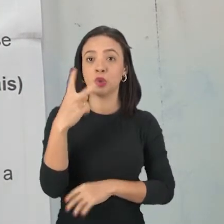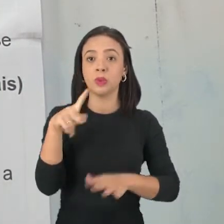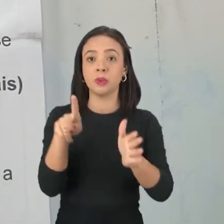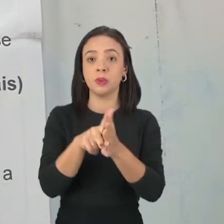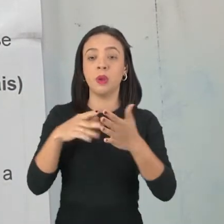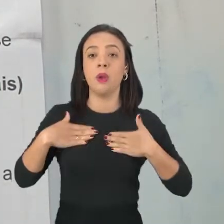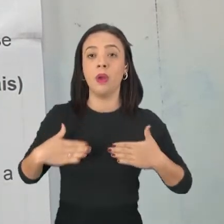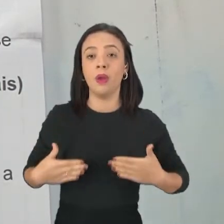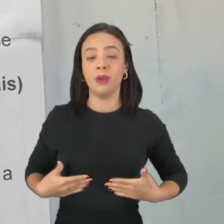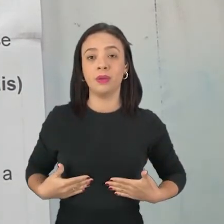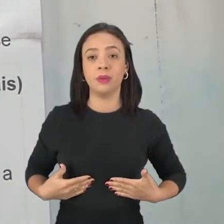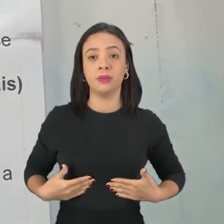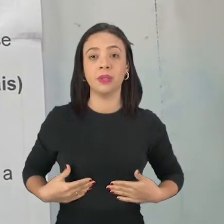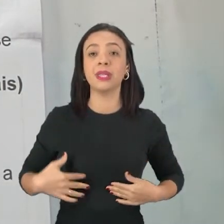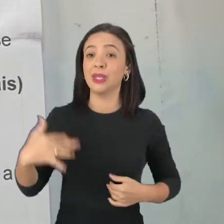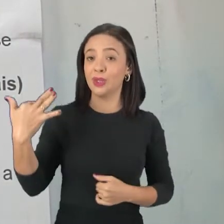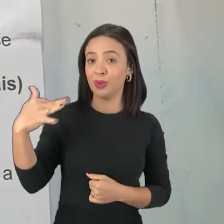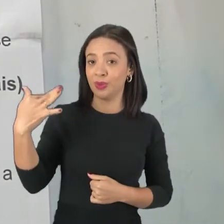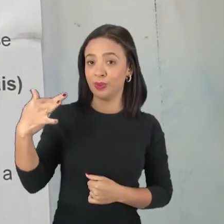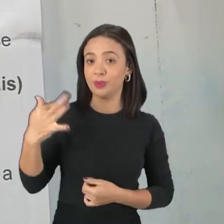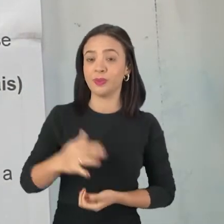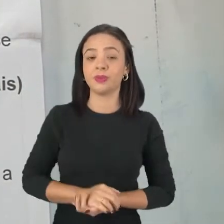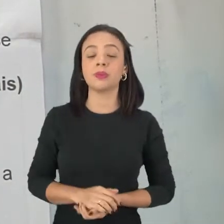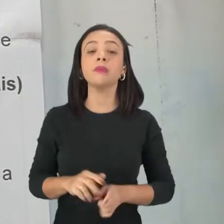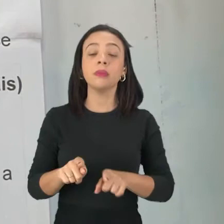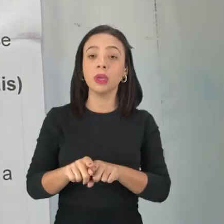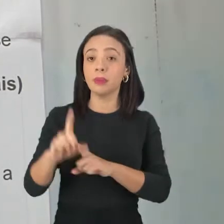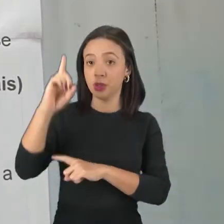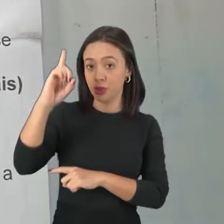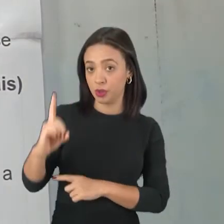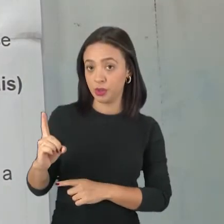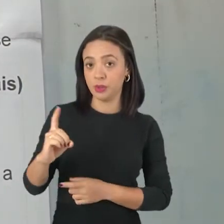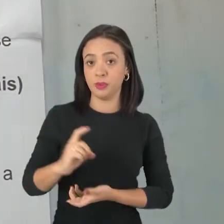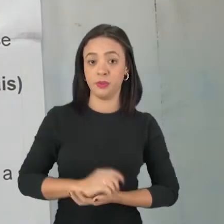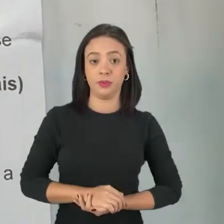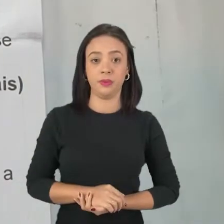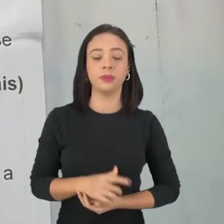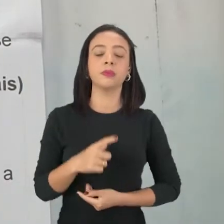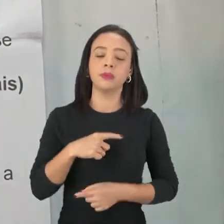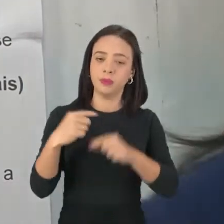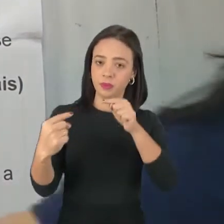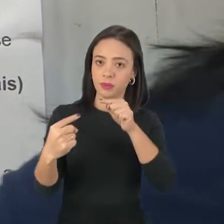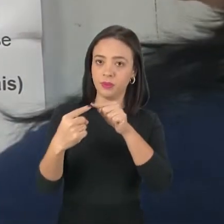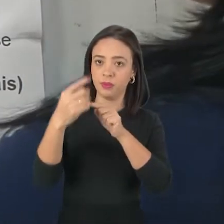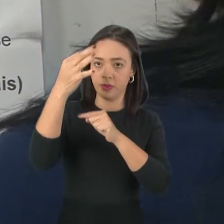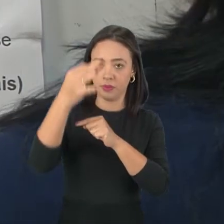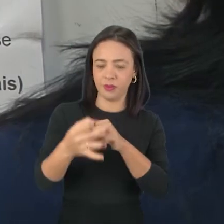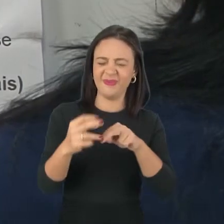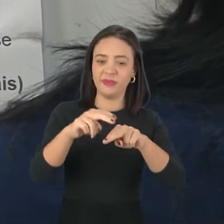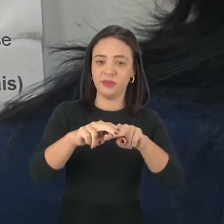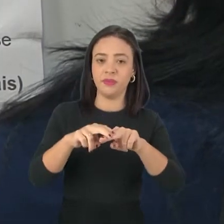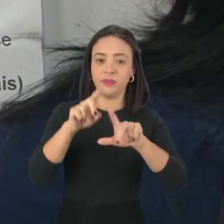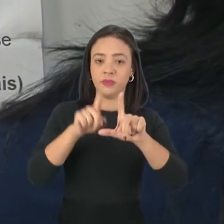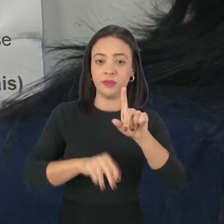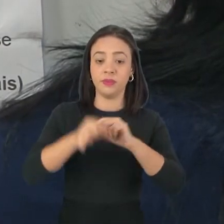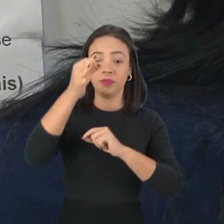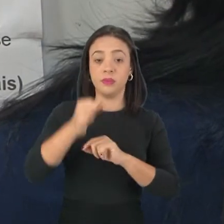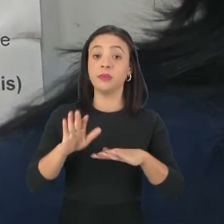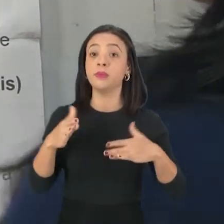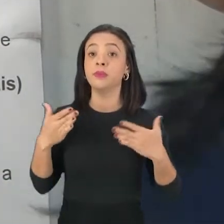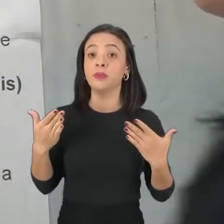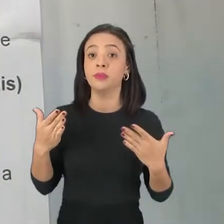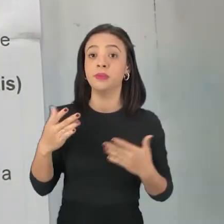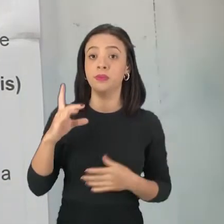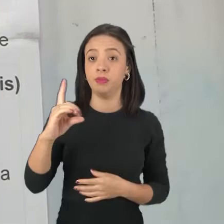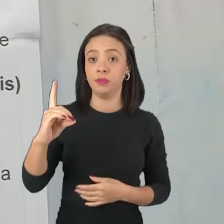membros do corpo né feridos e direitos OK aí tem a concordância aí por isso que a letra